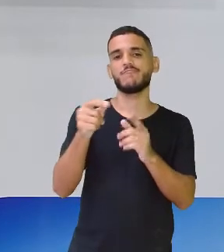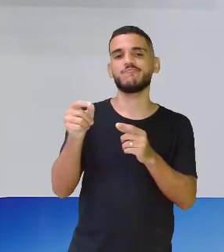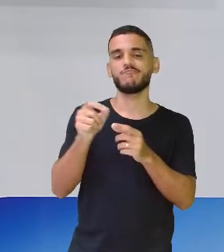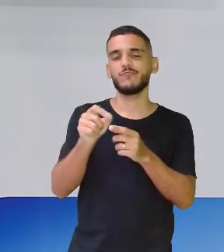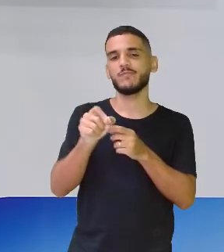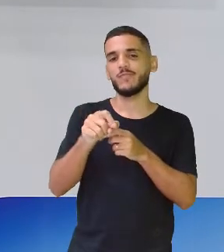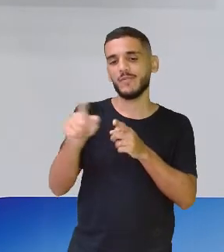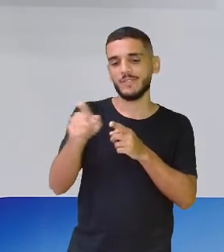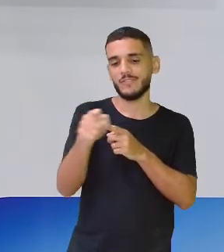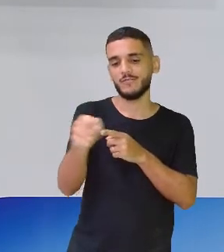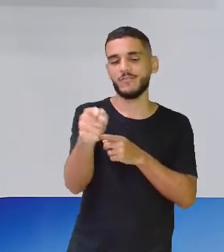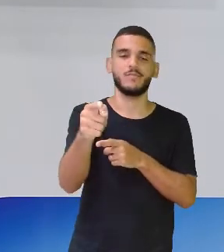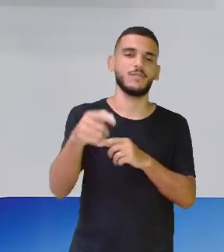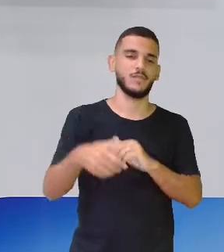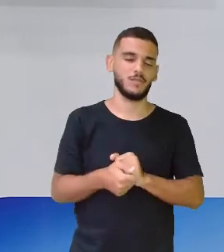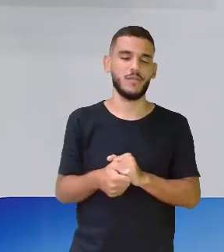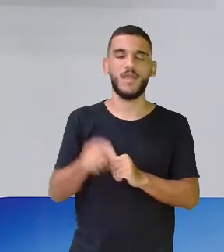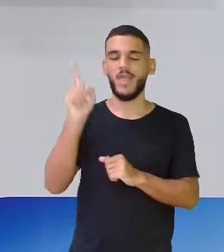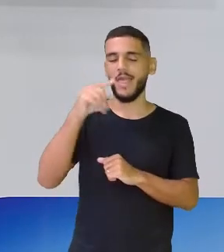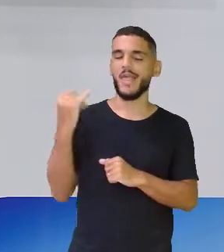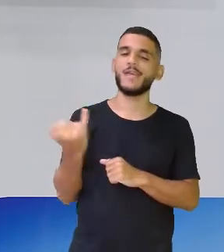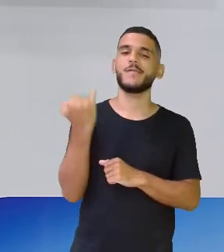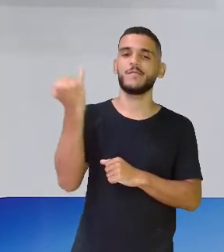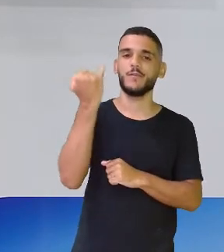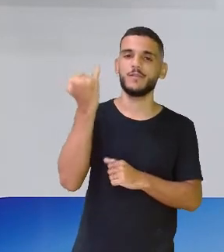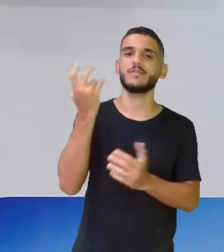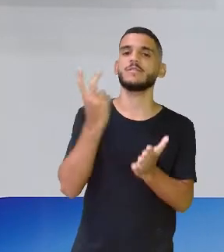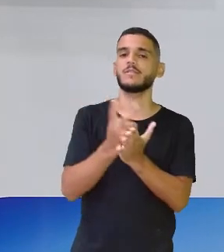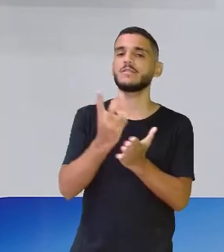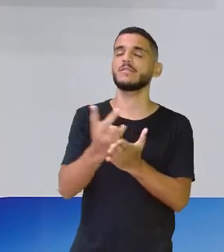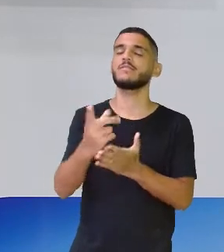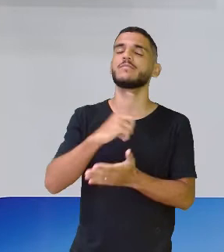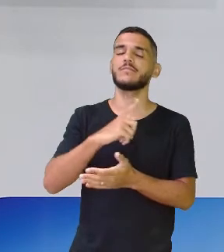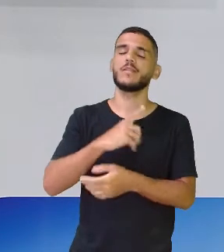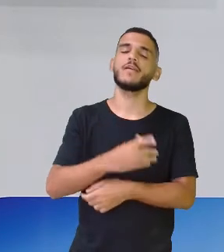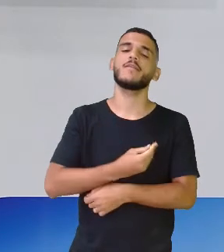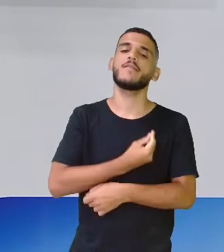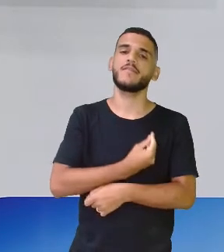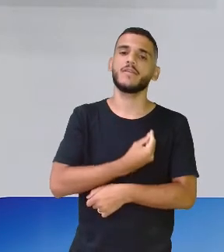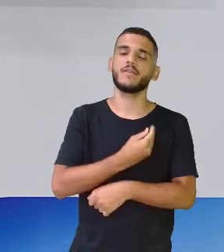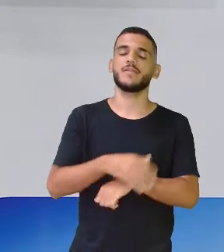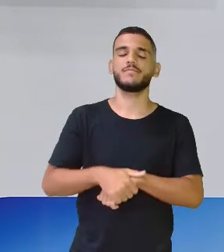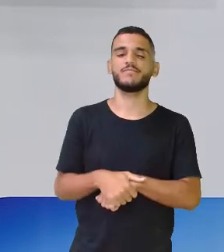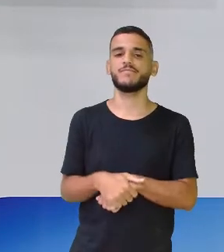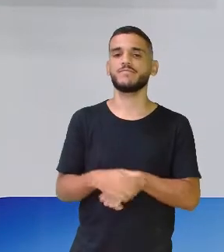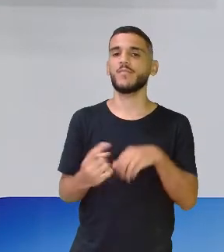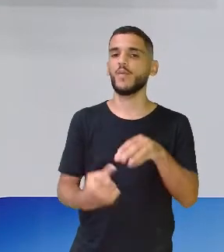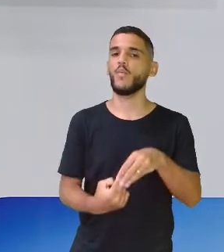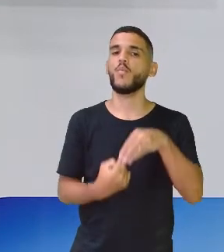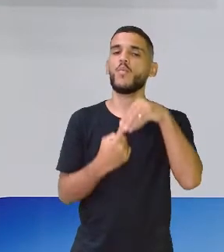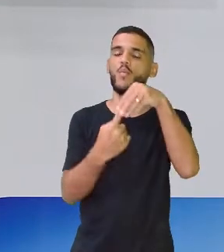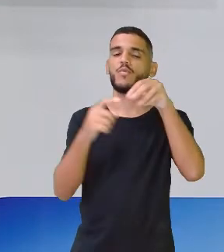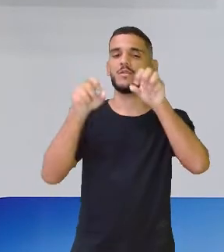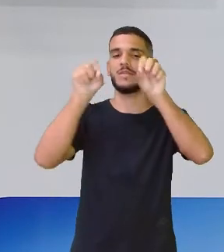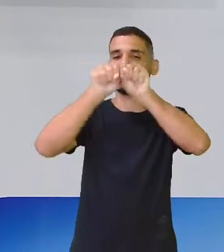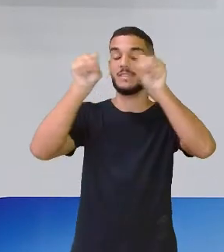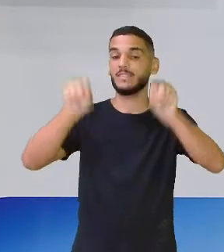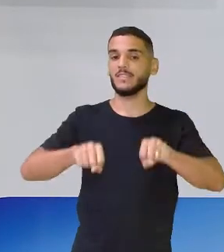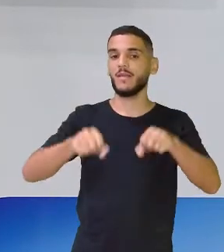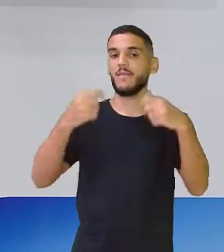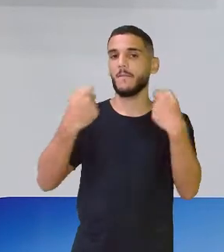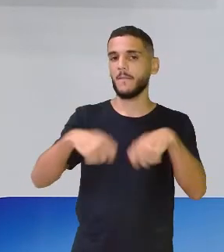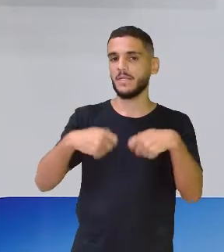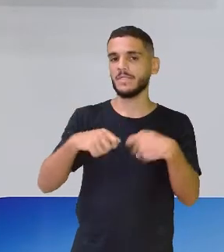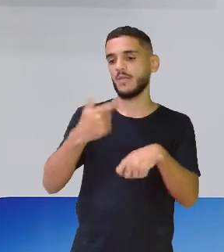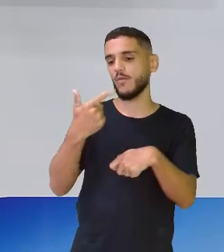ele é fundamental para que continue tendo vida. É o único sistema que precisa de uma